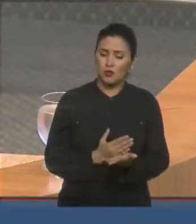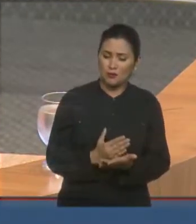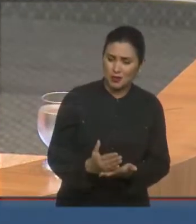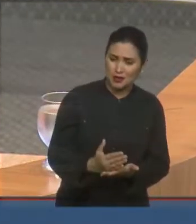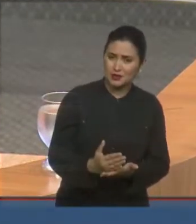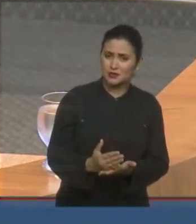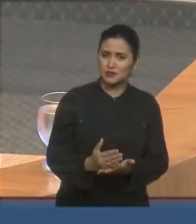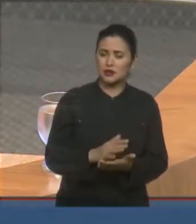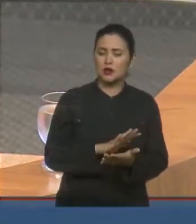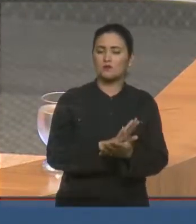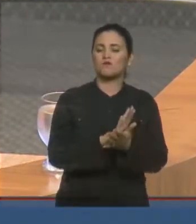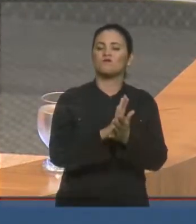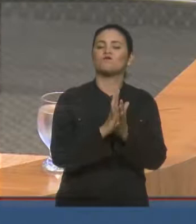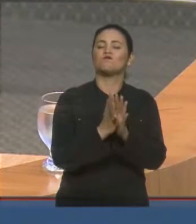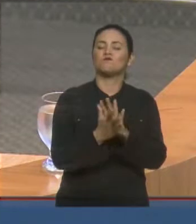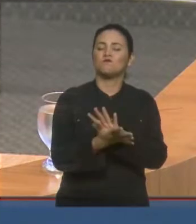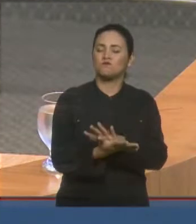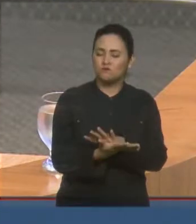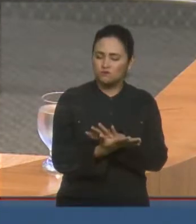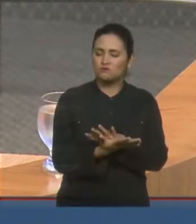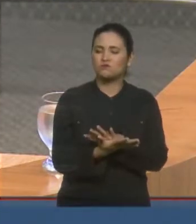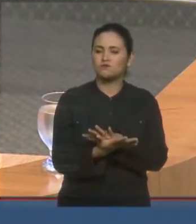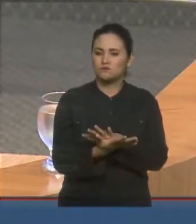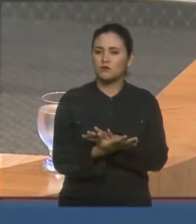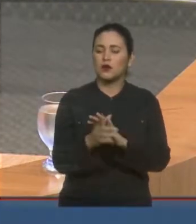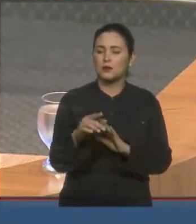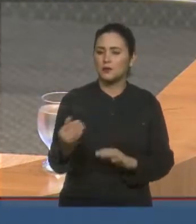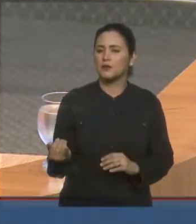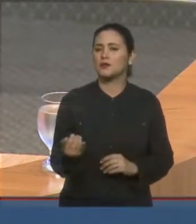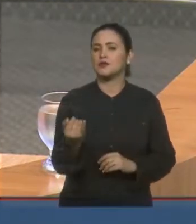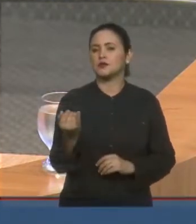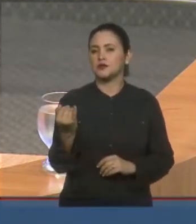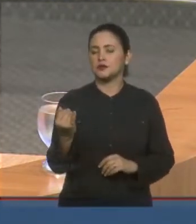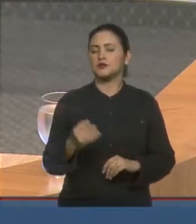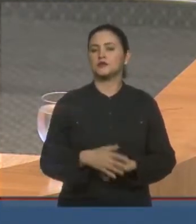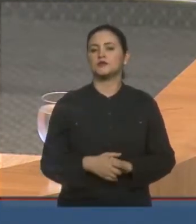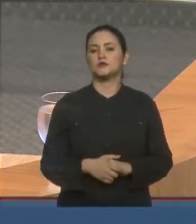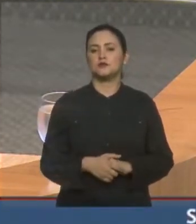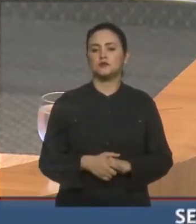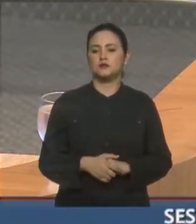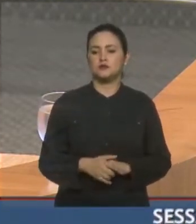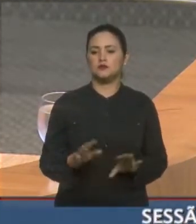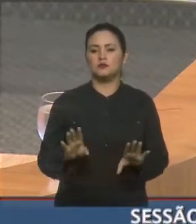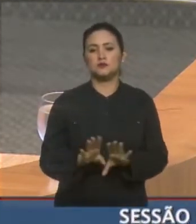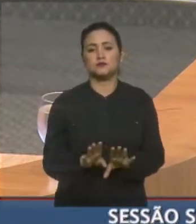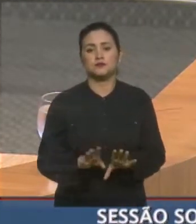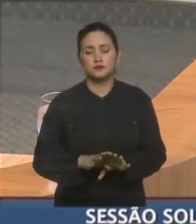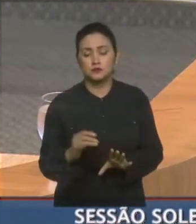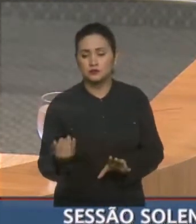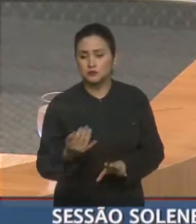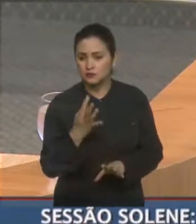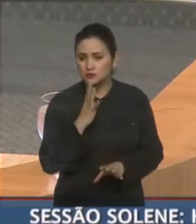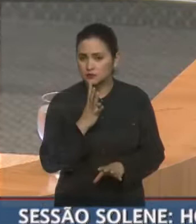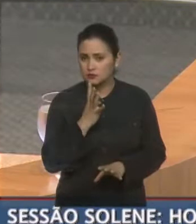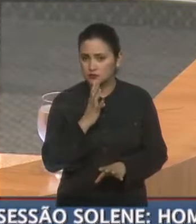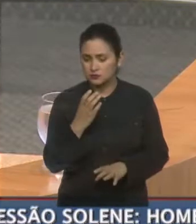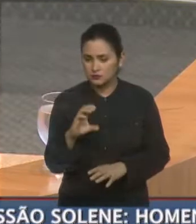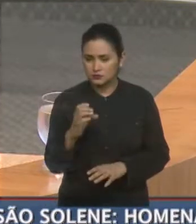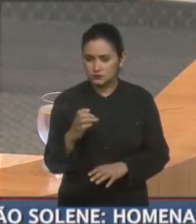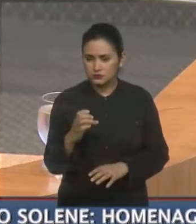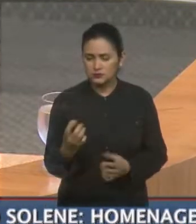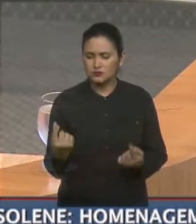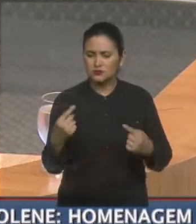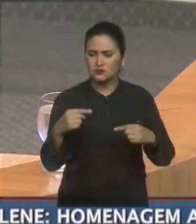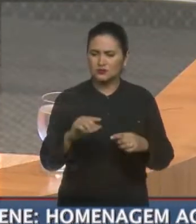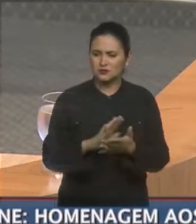porque nós lidamos com preconceito e com conhecimento científico. E a importância do conhecimento científico no enfrentamento dos